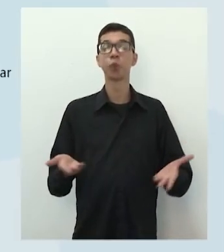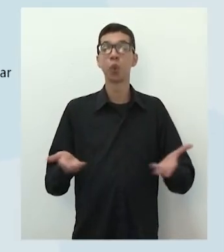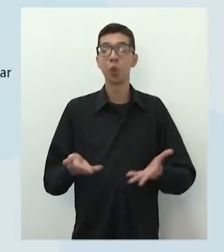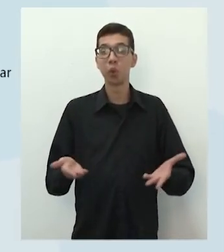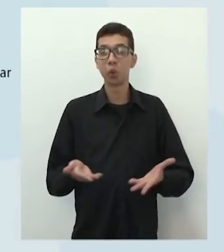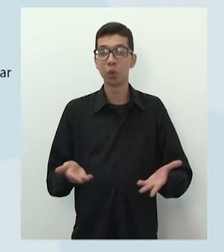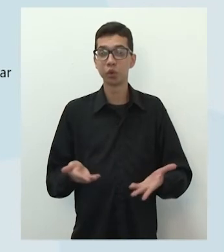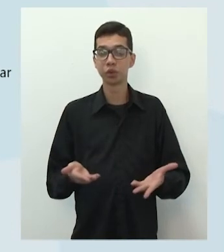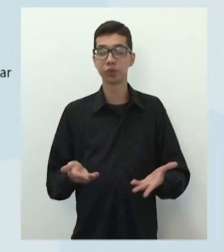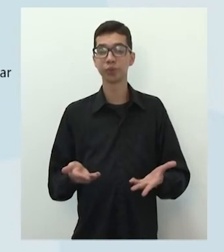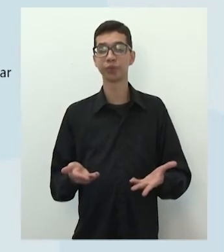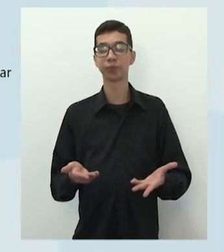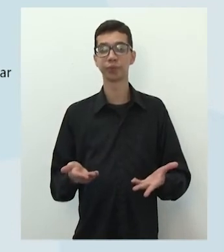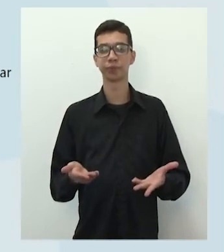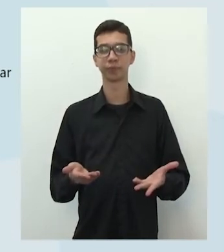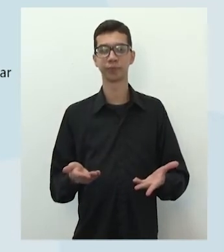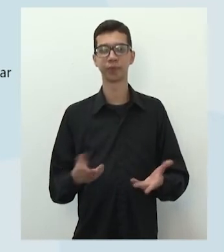mim.